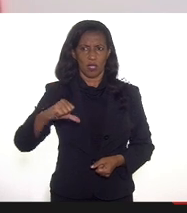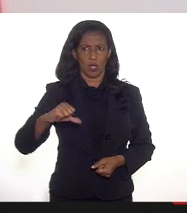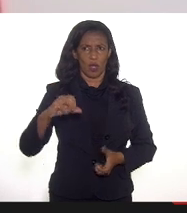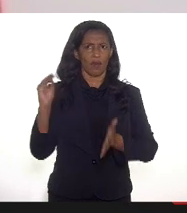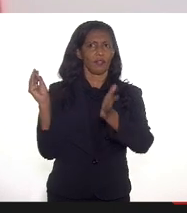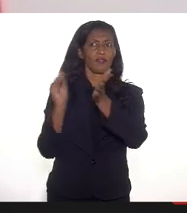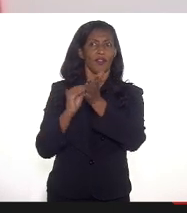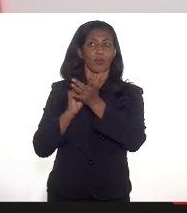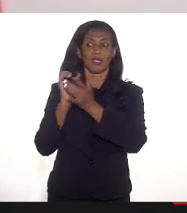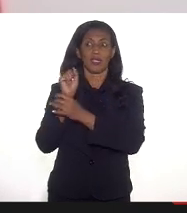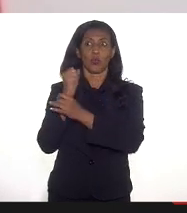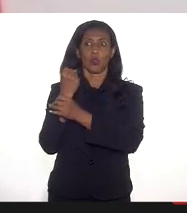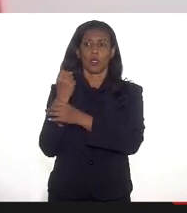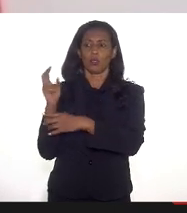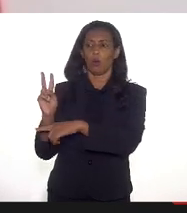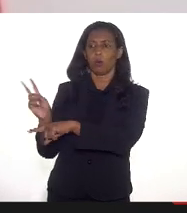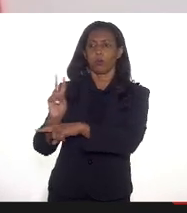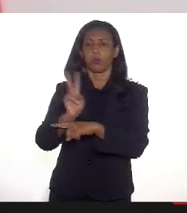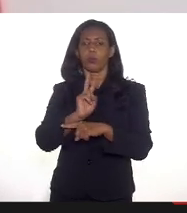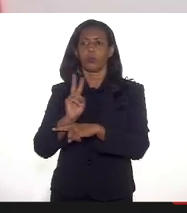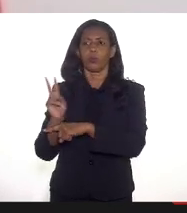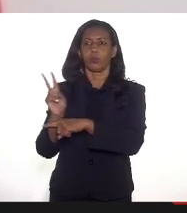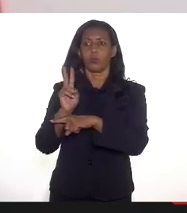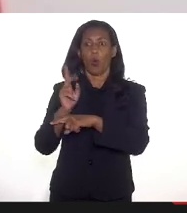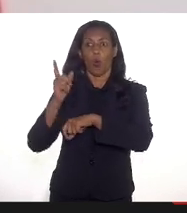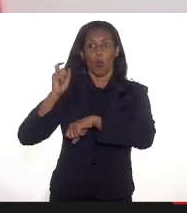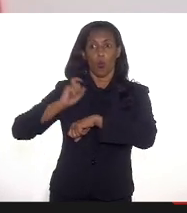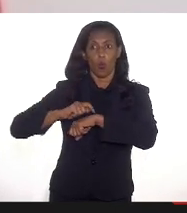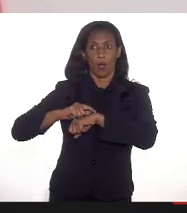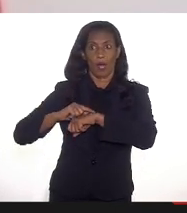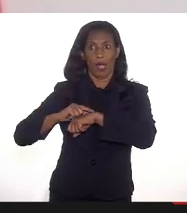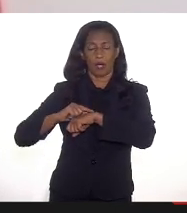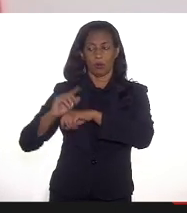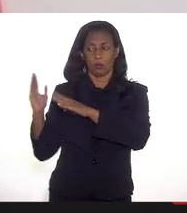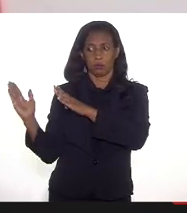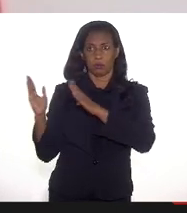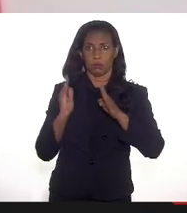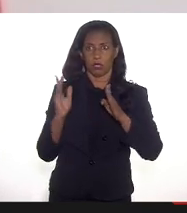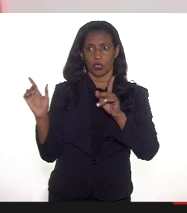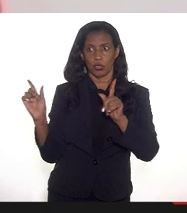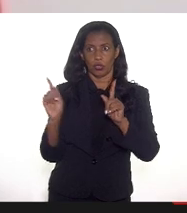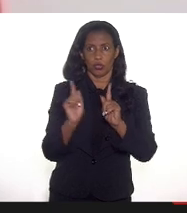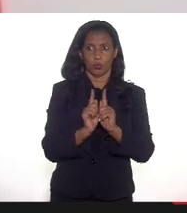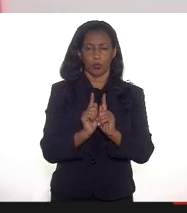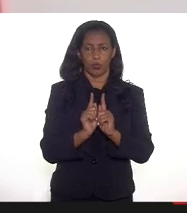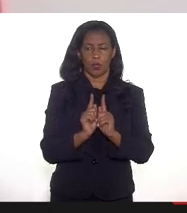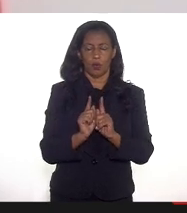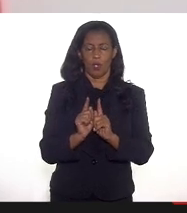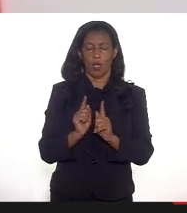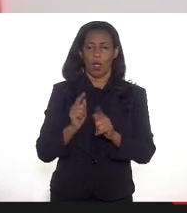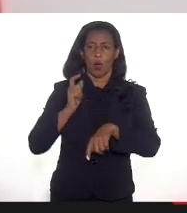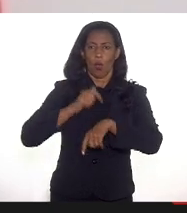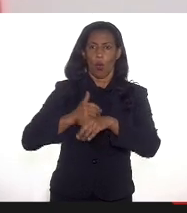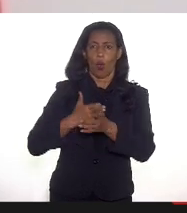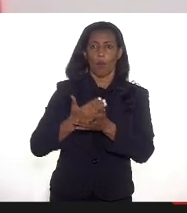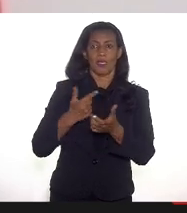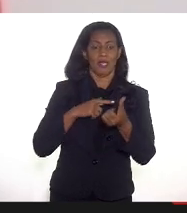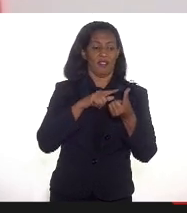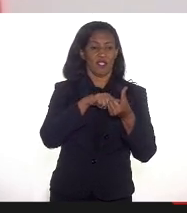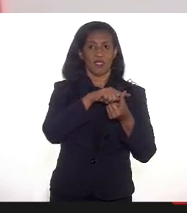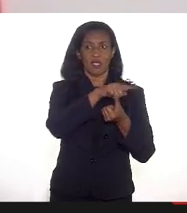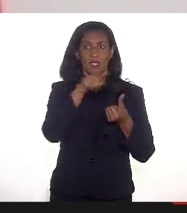falta de segurança. O horário das aulas foi diminuído, né? Então, as aulas começavam às 6 e terminavam às 9